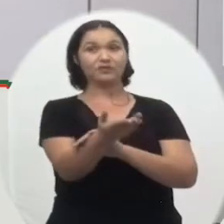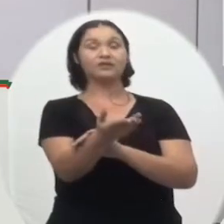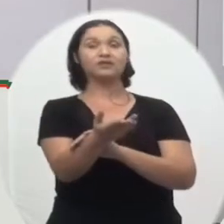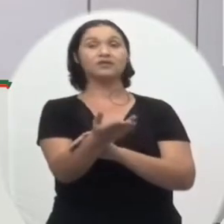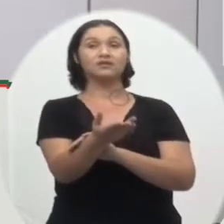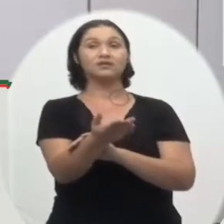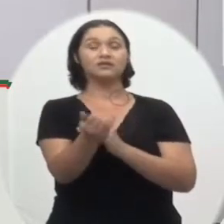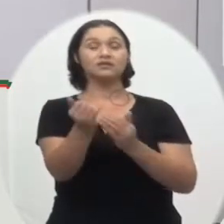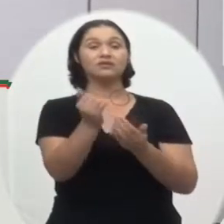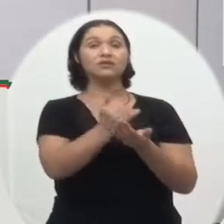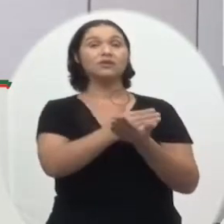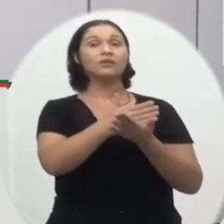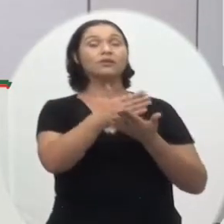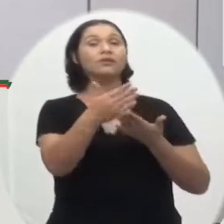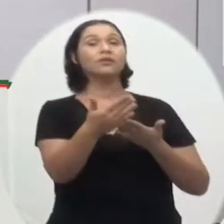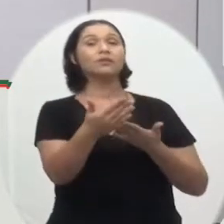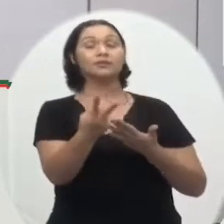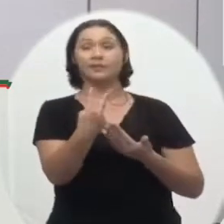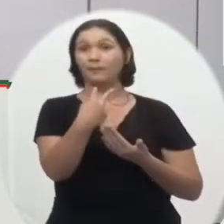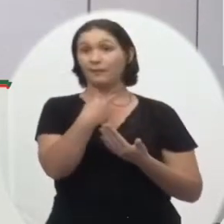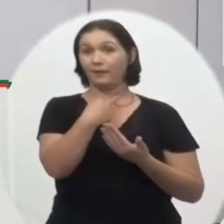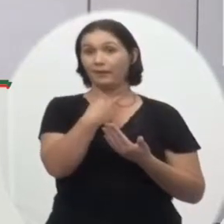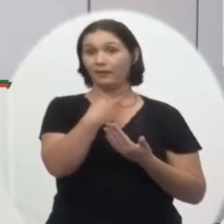ele causa.